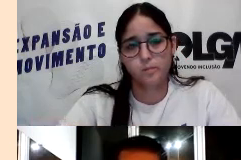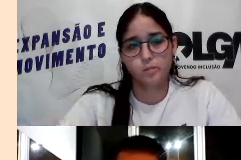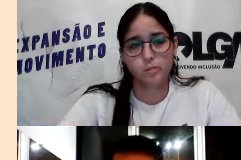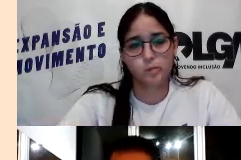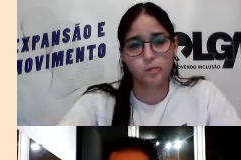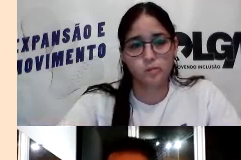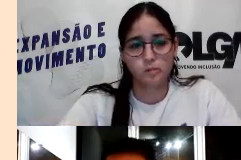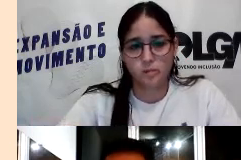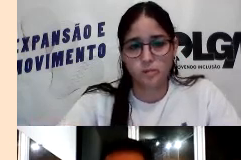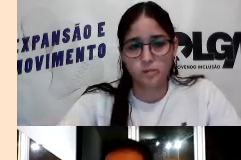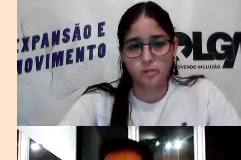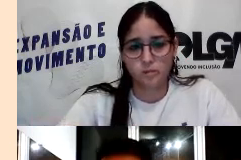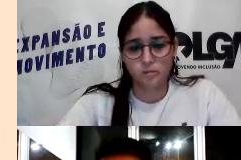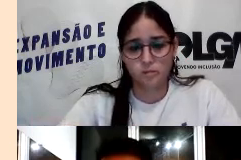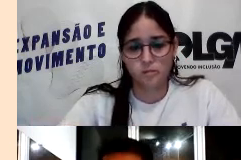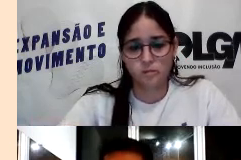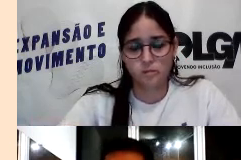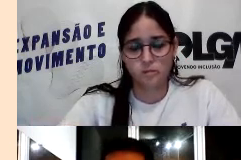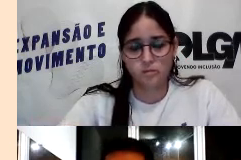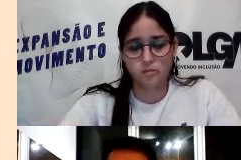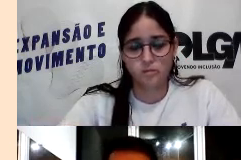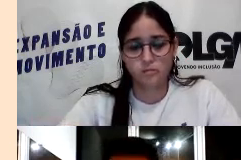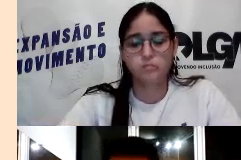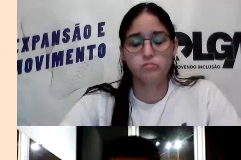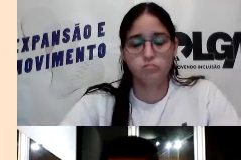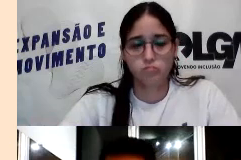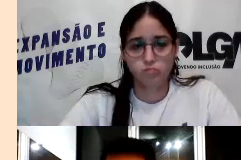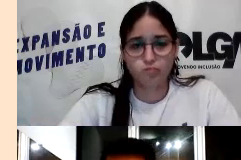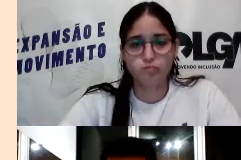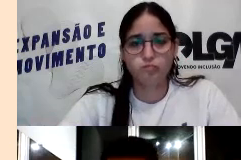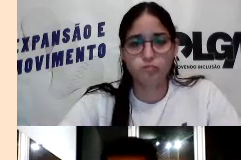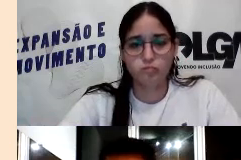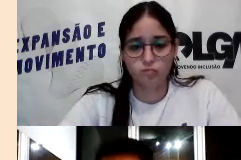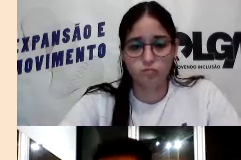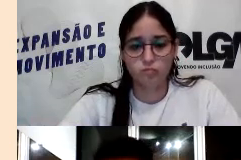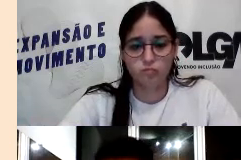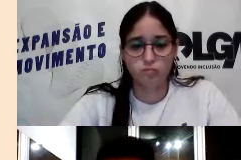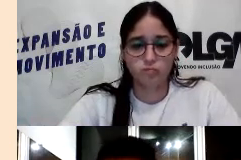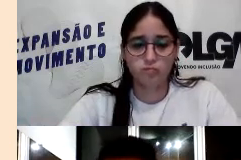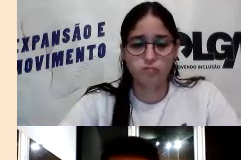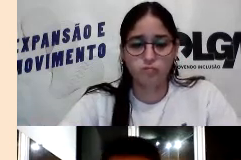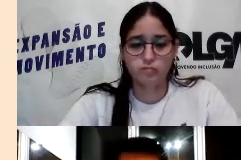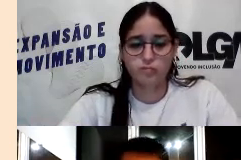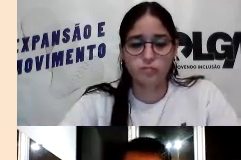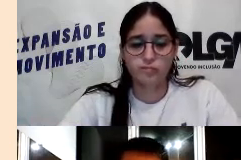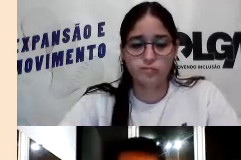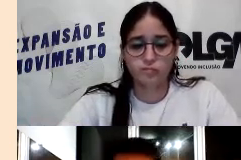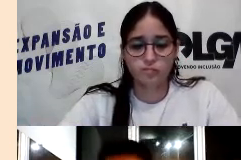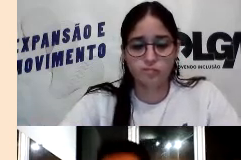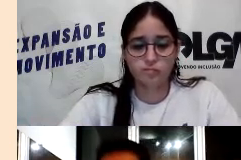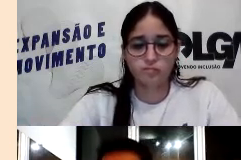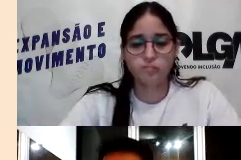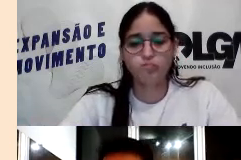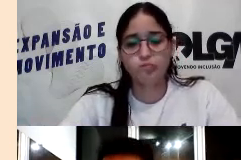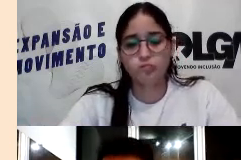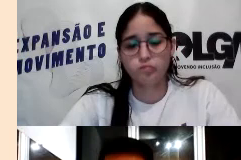é a mesma comunicação que muitas vezes é um empecilho e uma dificuldade na vida dessas pessoas. E por isso que a